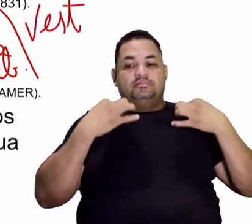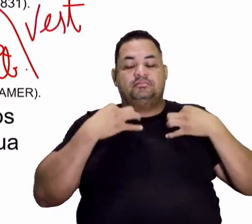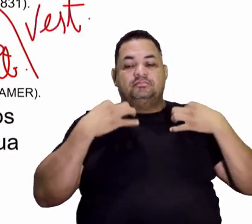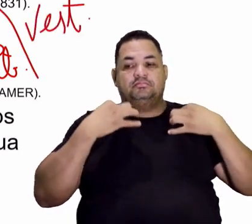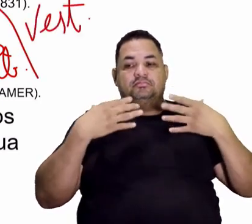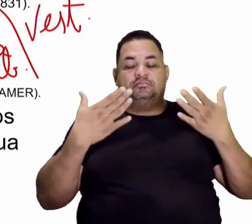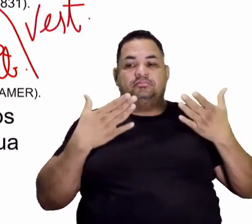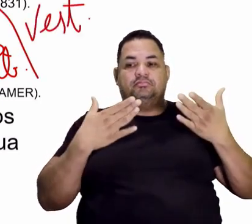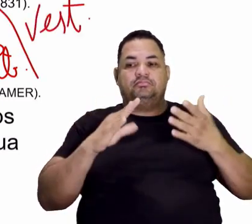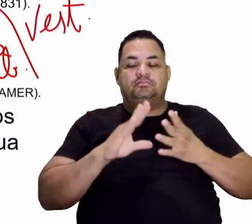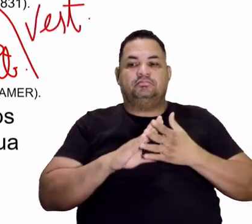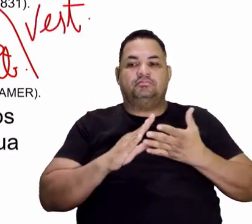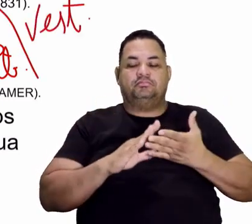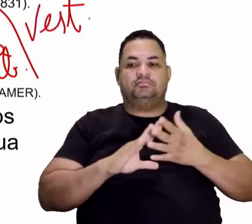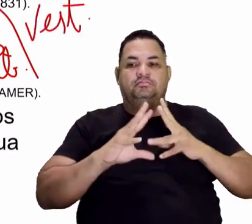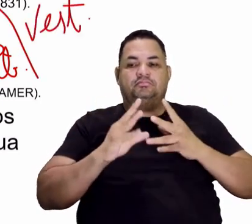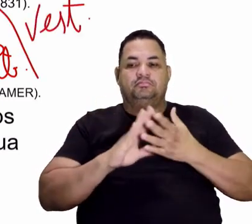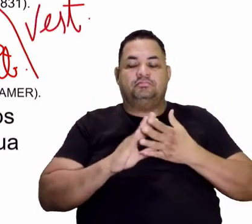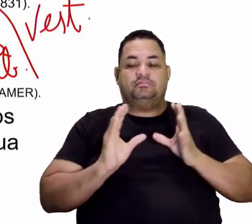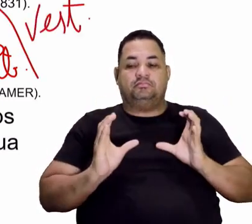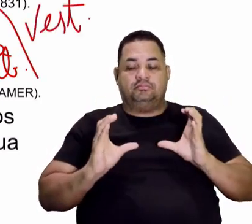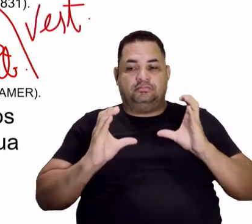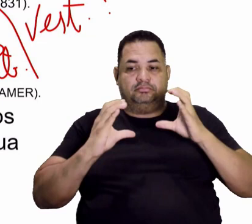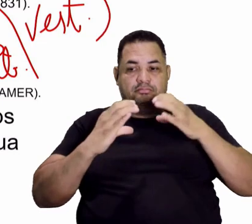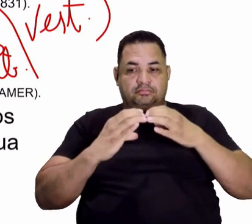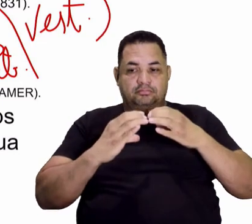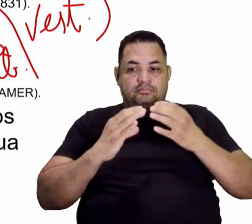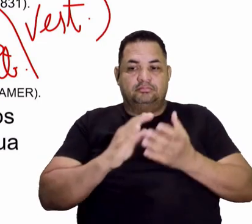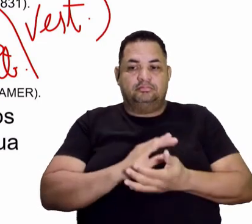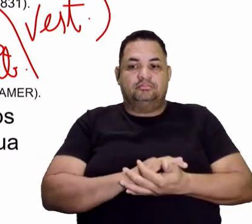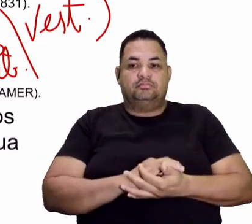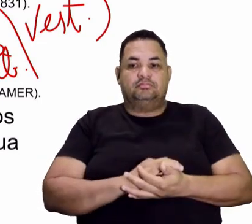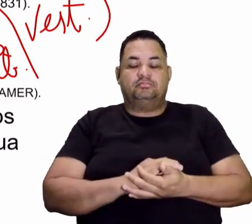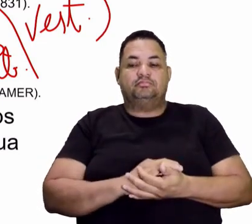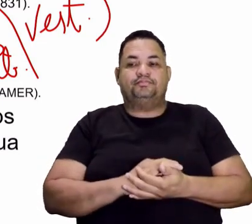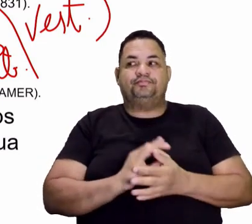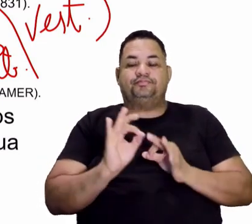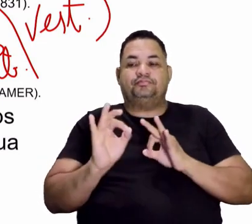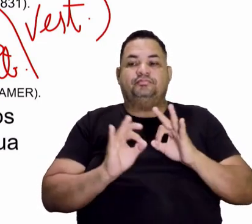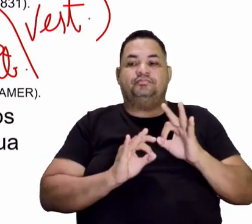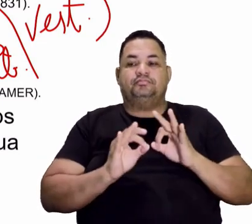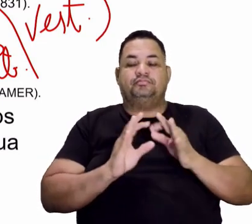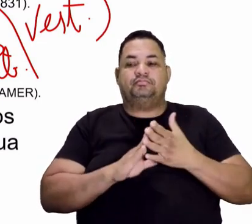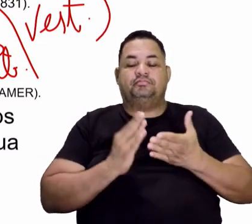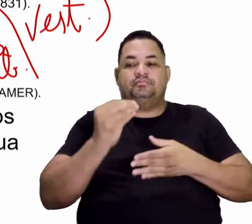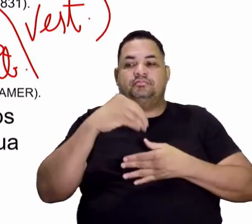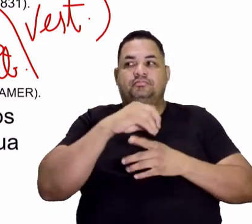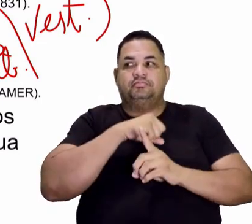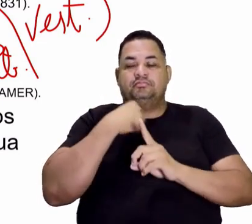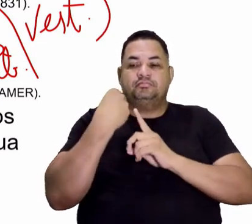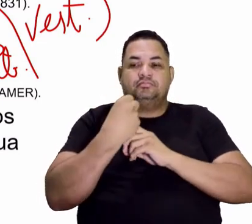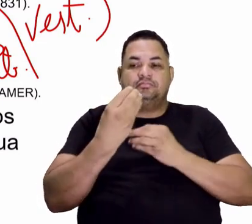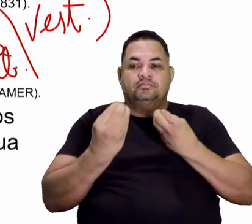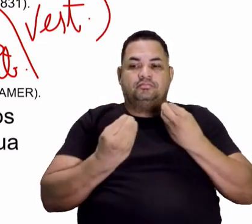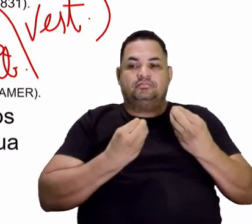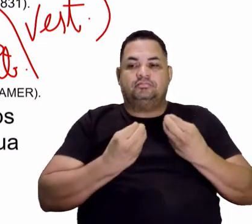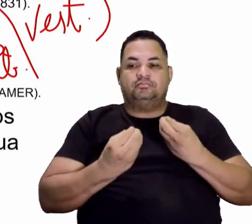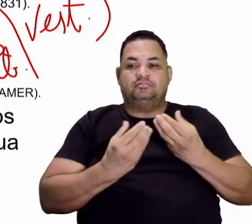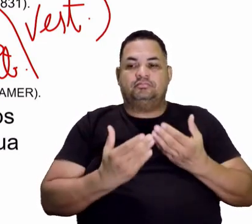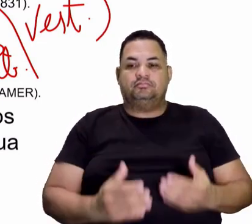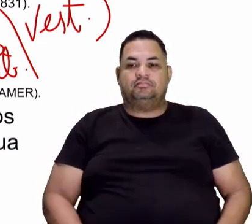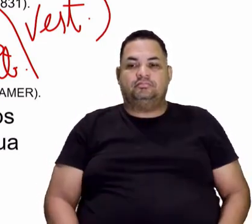vestimenta. Isso é o conjunto, ó, de uma, né, organizado de uma sociedade, os modos